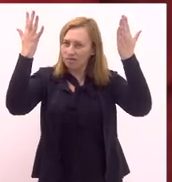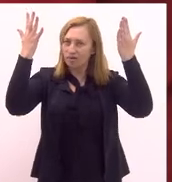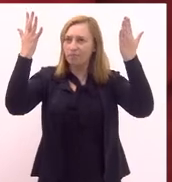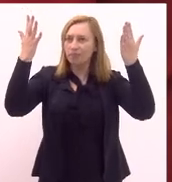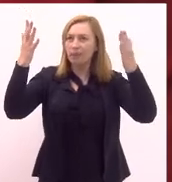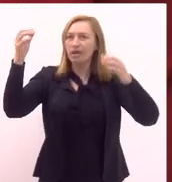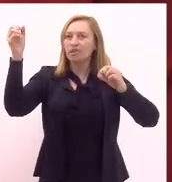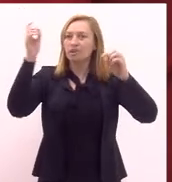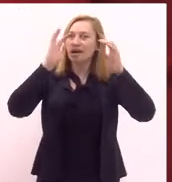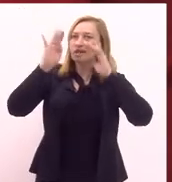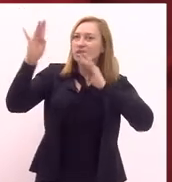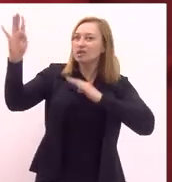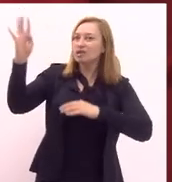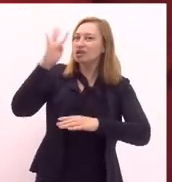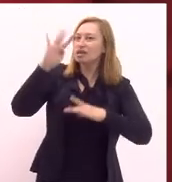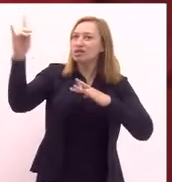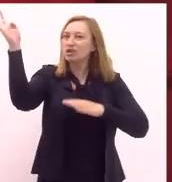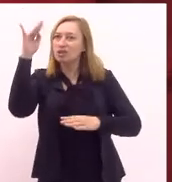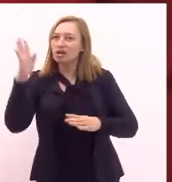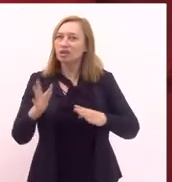E aí